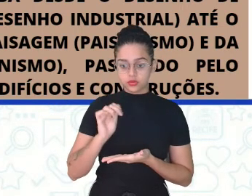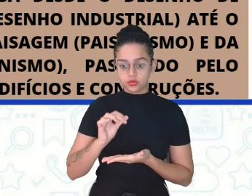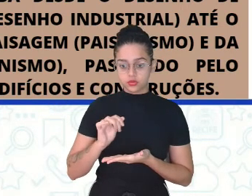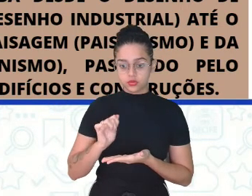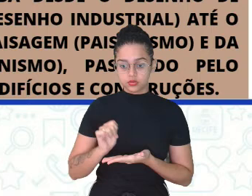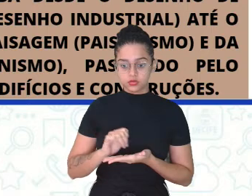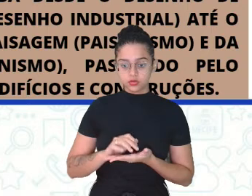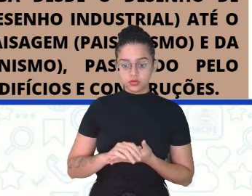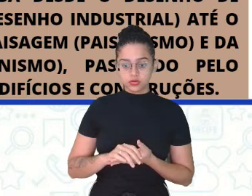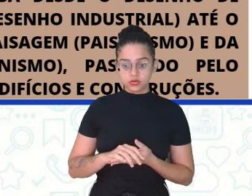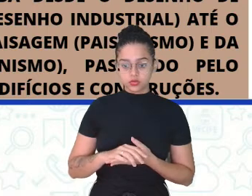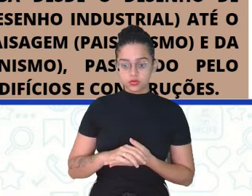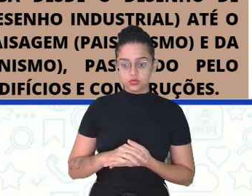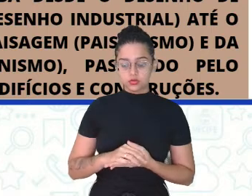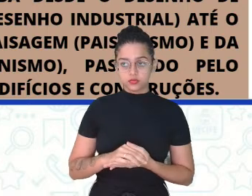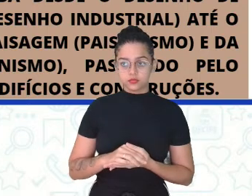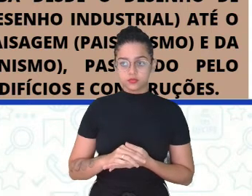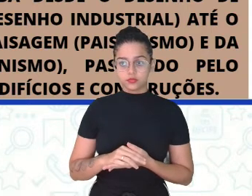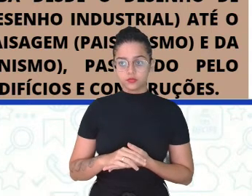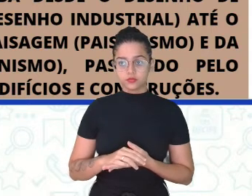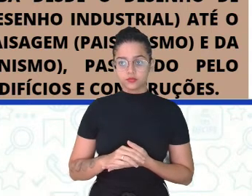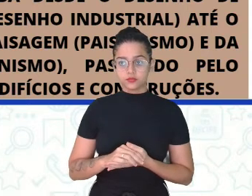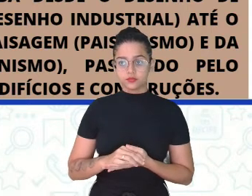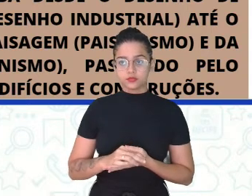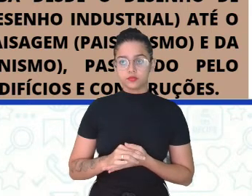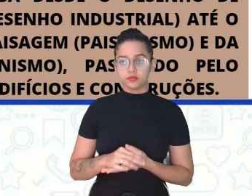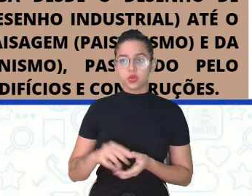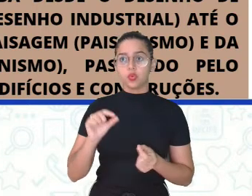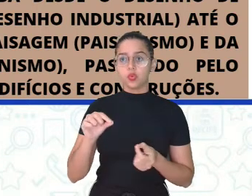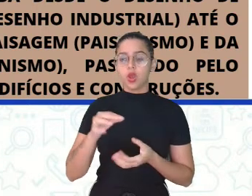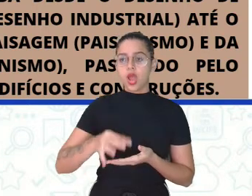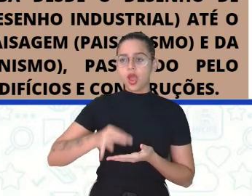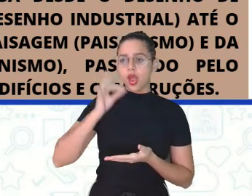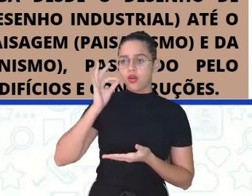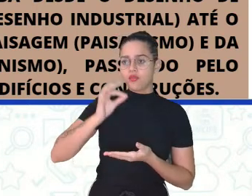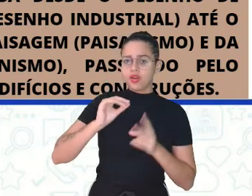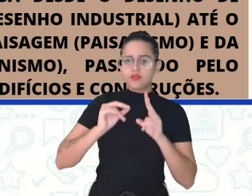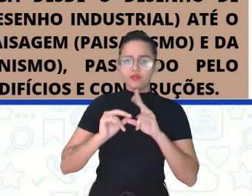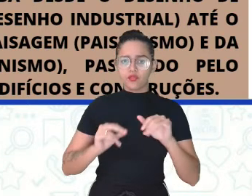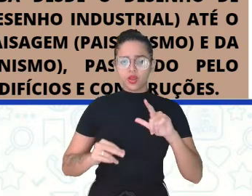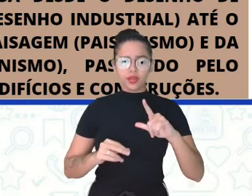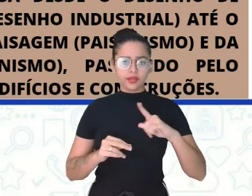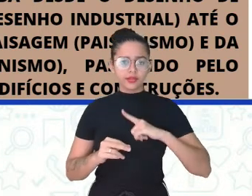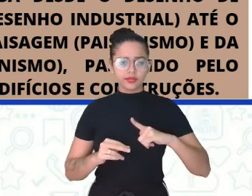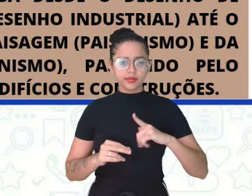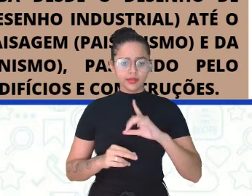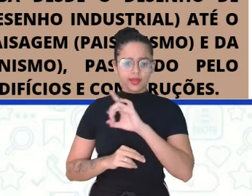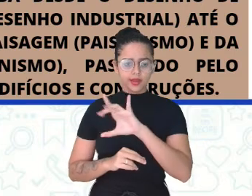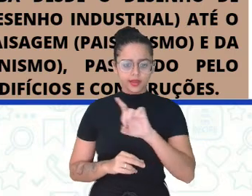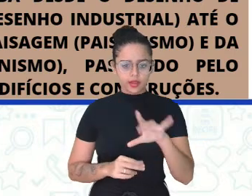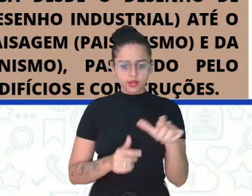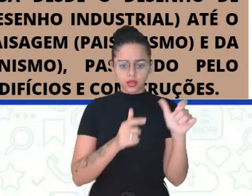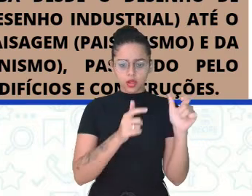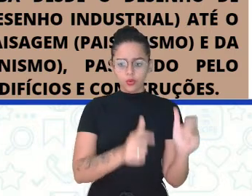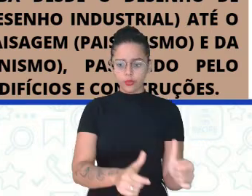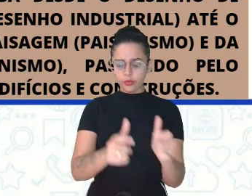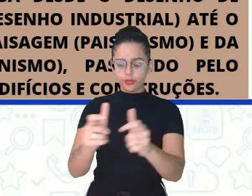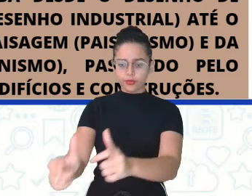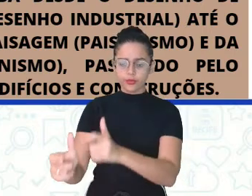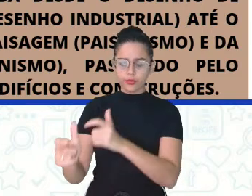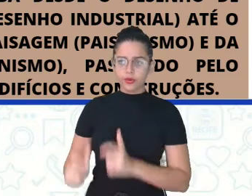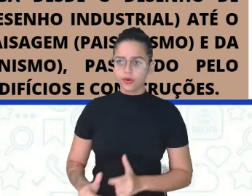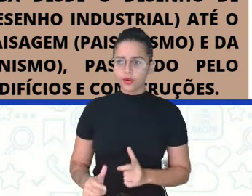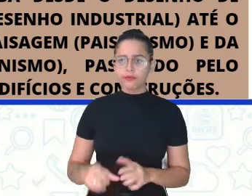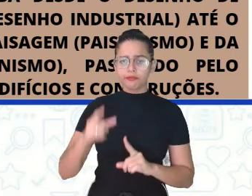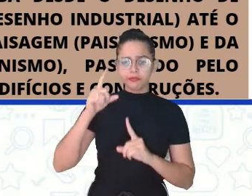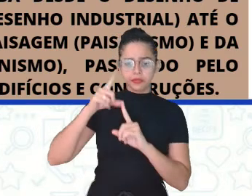E aqui ele tá colocando o que é que esse café vai ter em cada ambiente, né? A iluminação, o